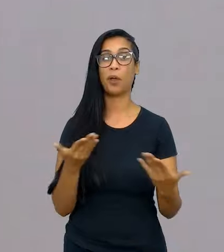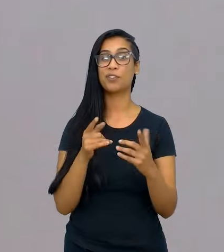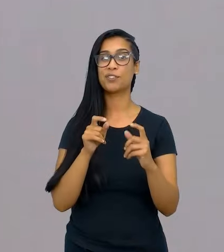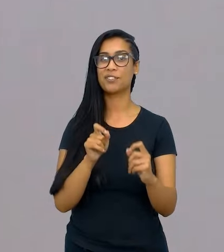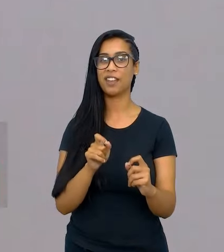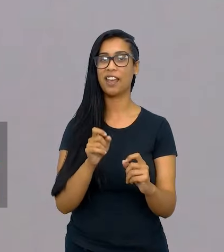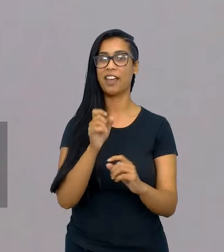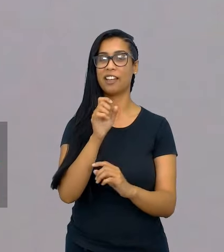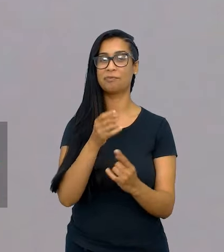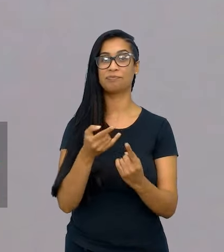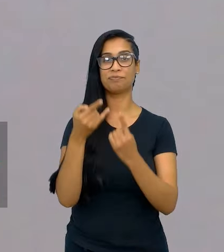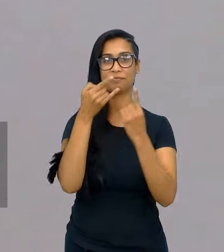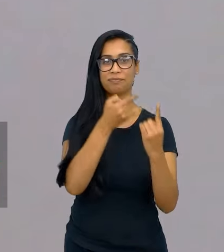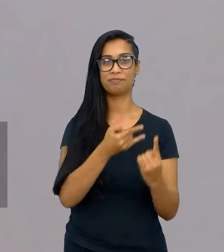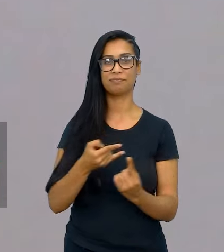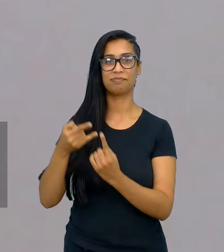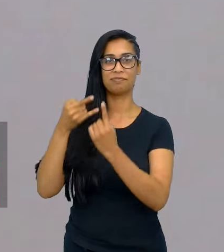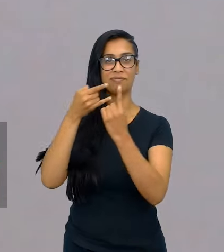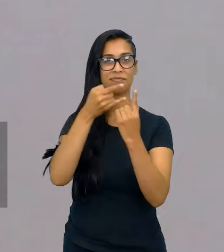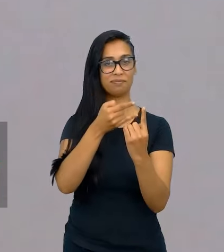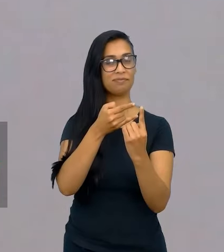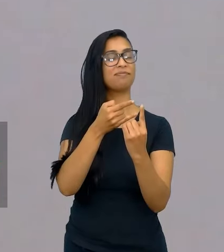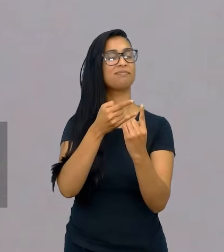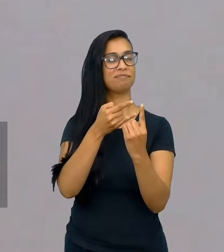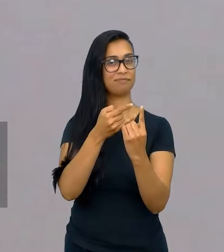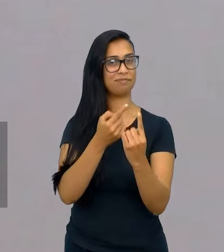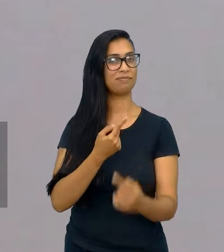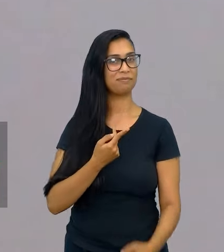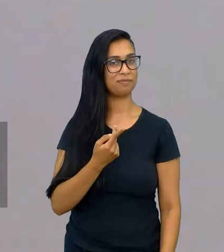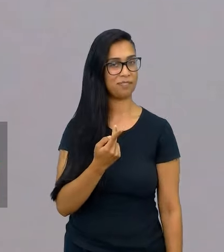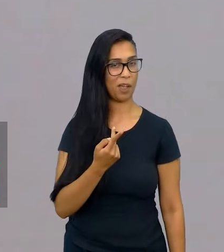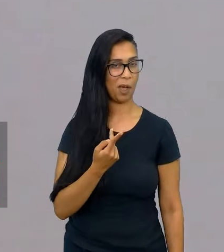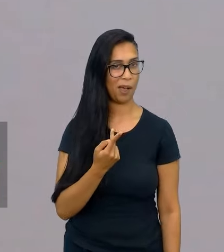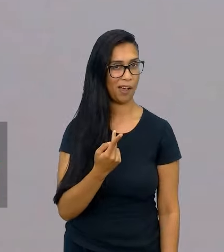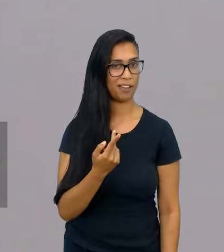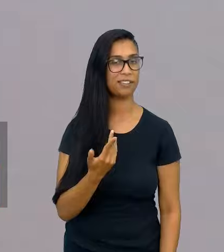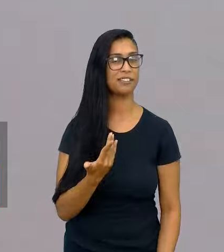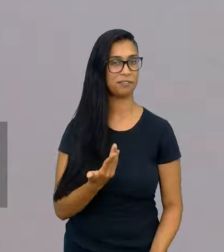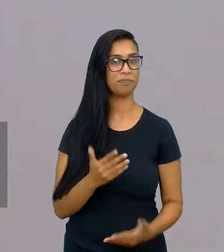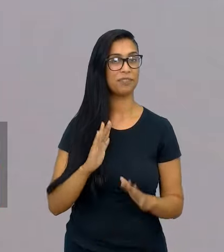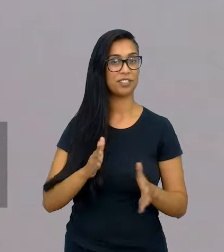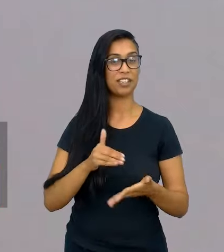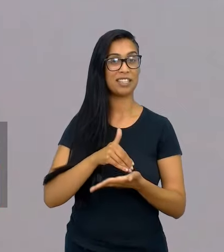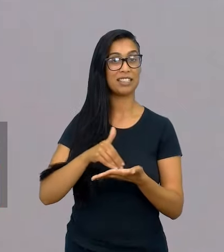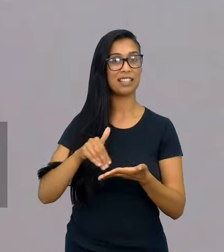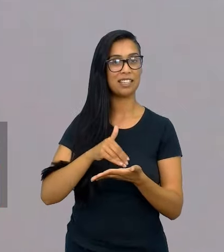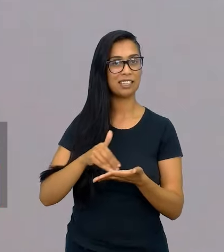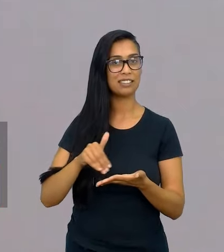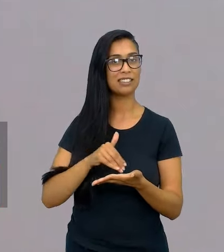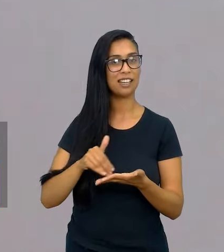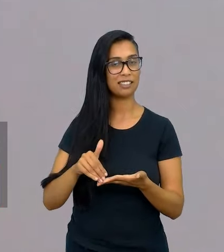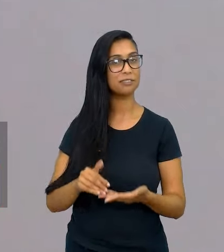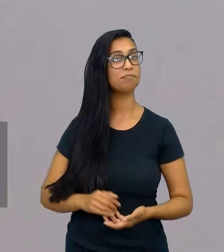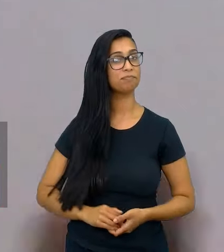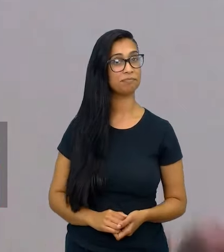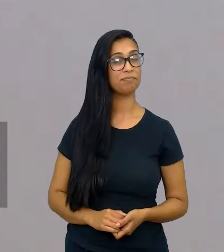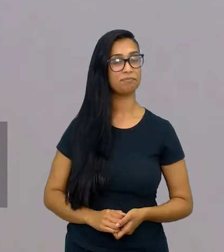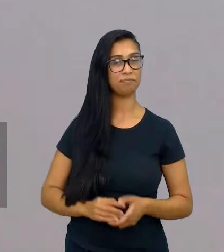do nosso programa de recuperação e aprofundamento proposto pela Secretaria Estadual. Meu nome